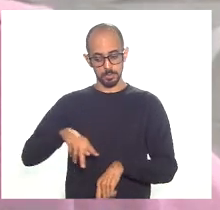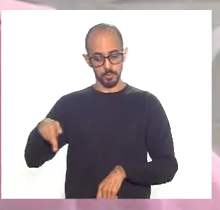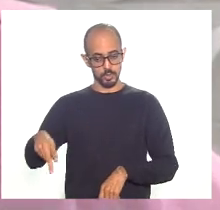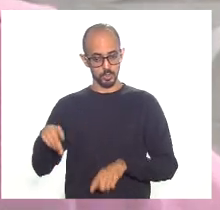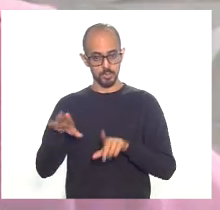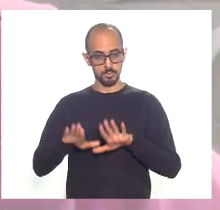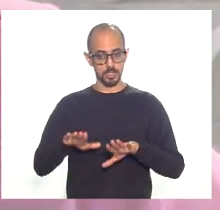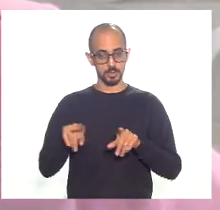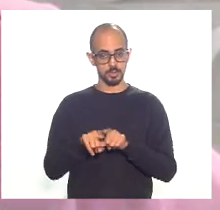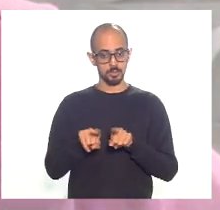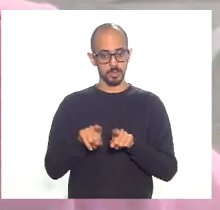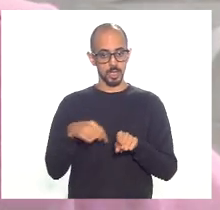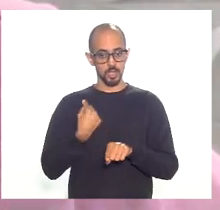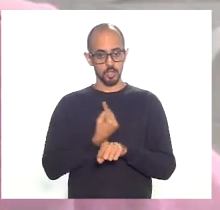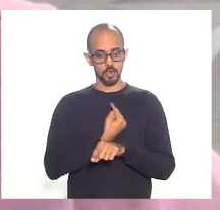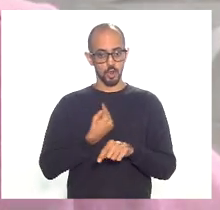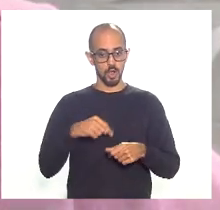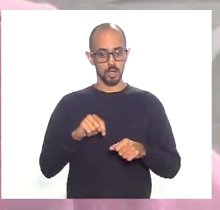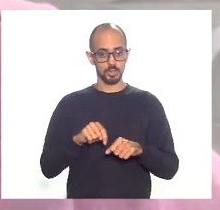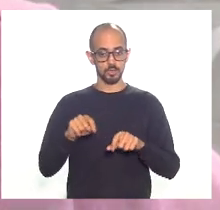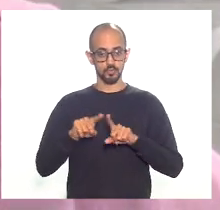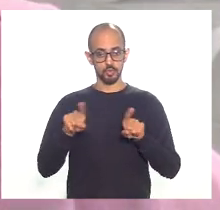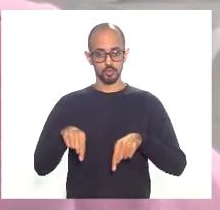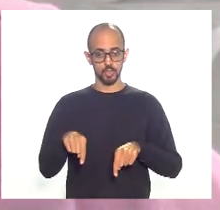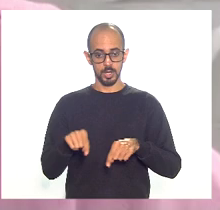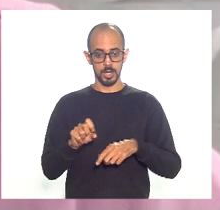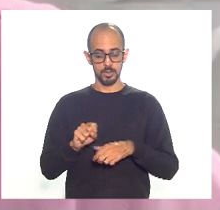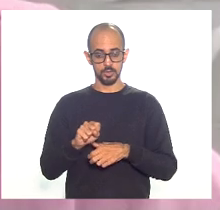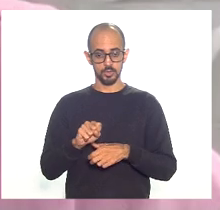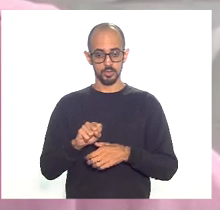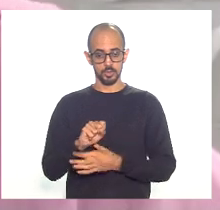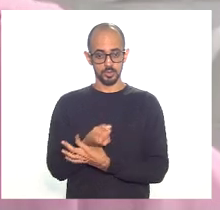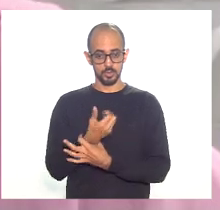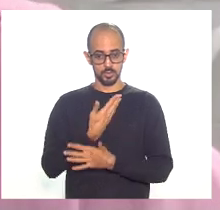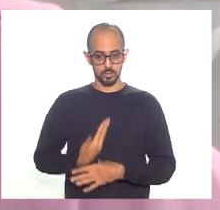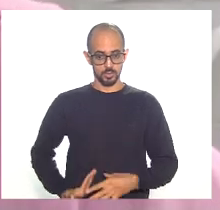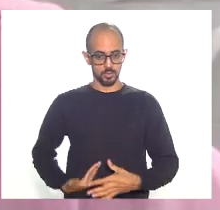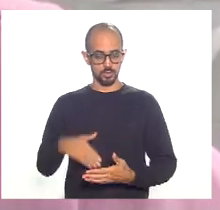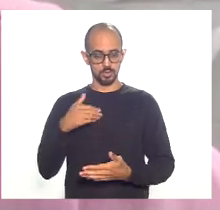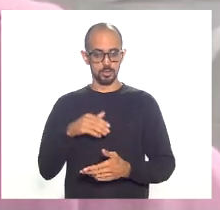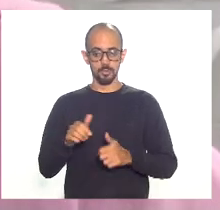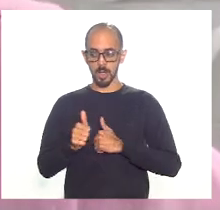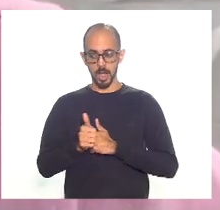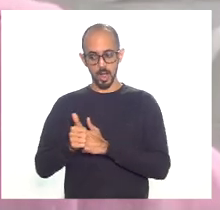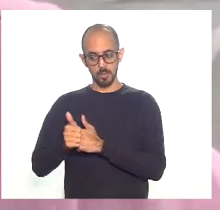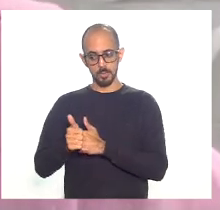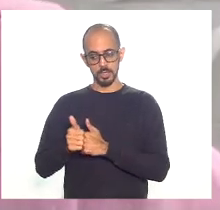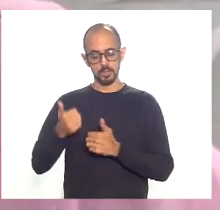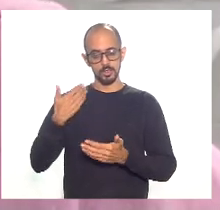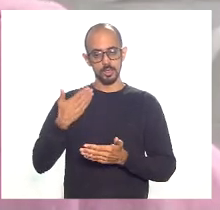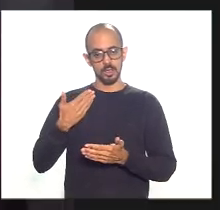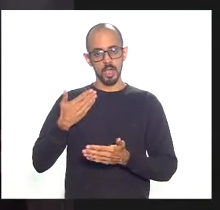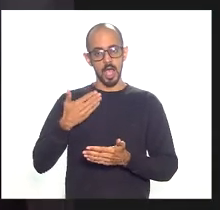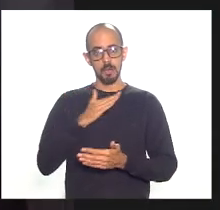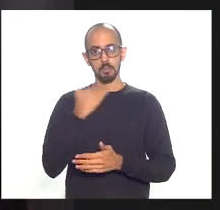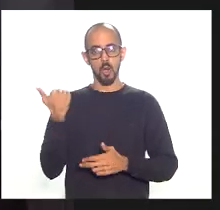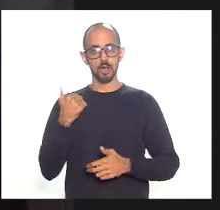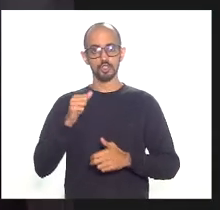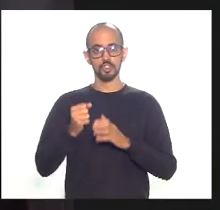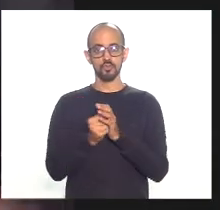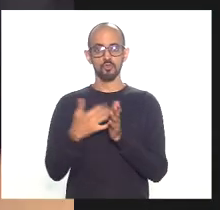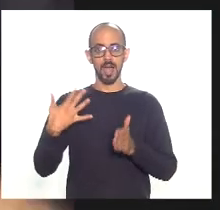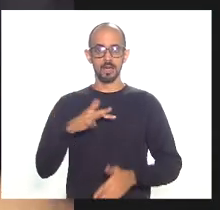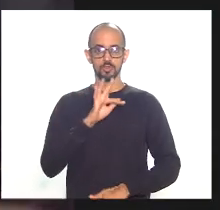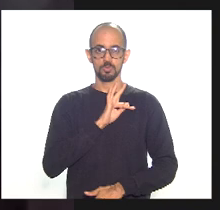nós, profissionais da segurança pública, estamos acompanhando a perda de inúmeros policiais civis, militares,